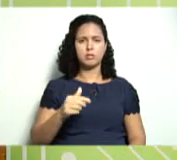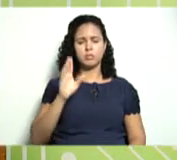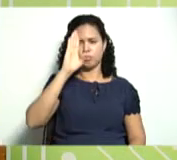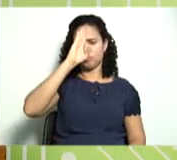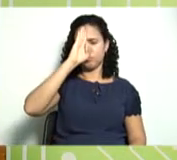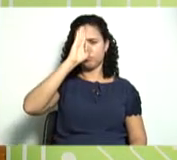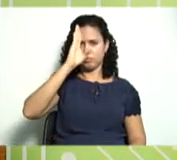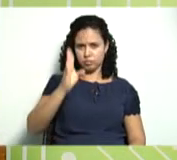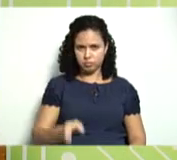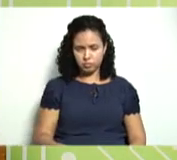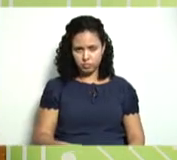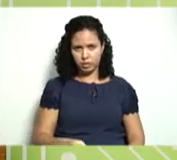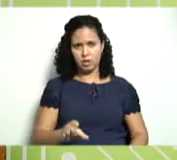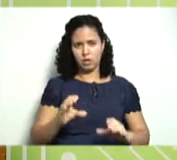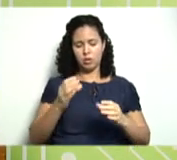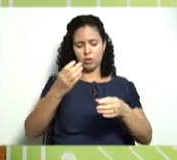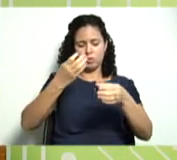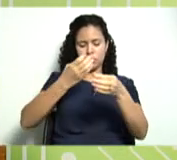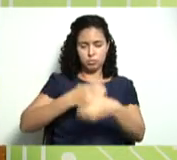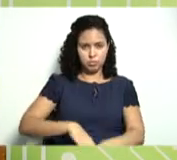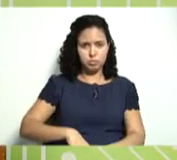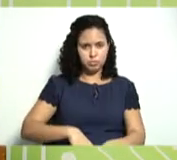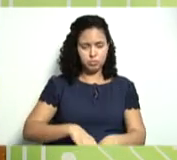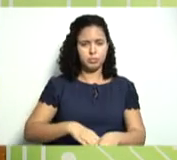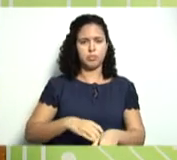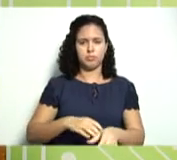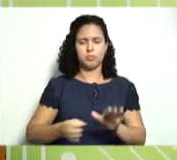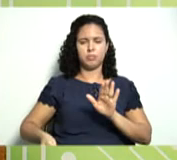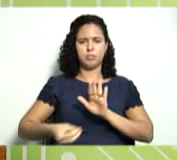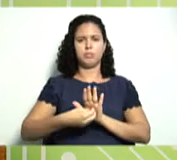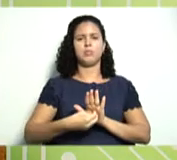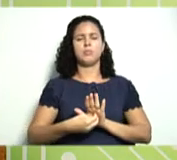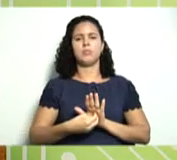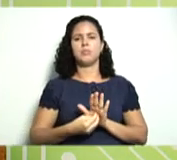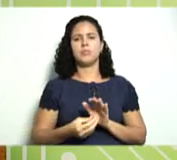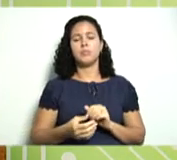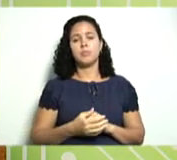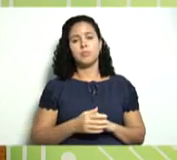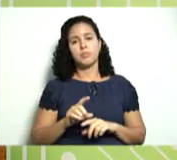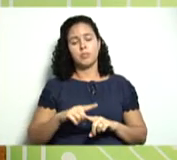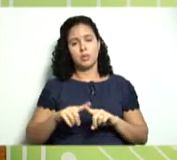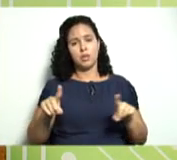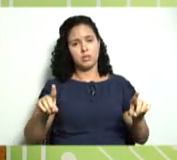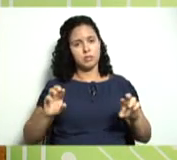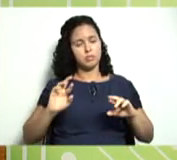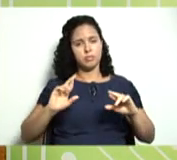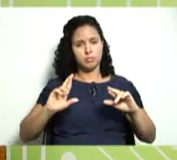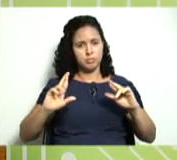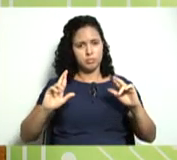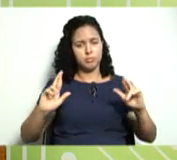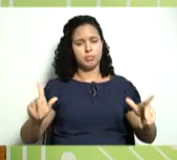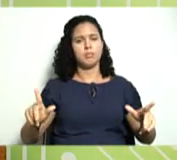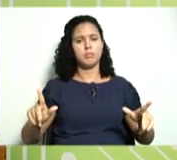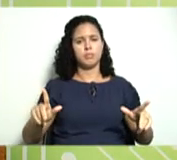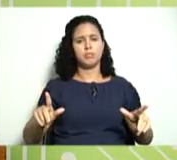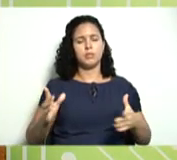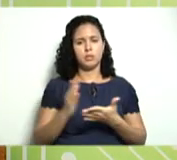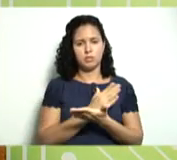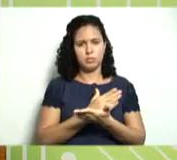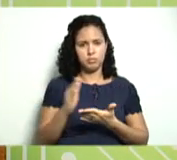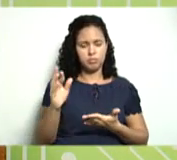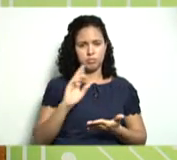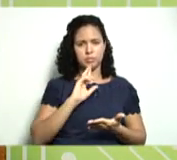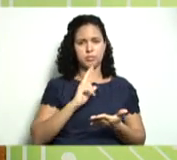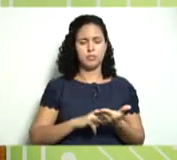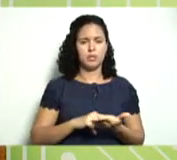acontecendo você fala nossa idéia é muito simples daí eu sei porém é algo que muita gente e é errar